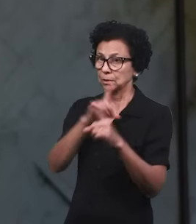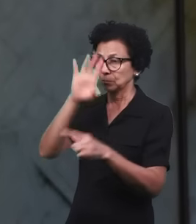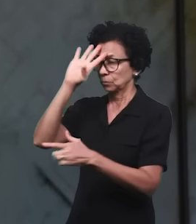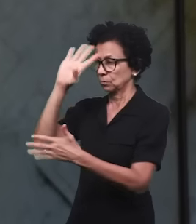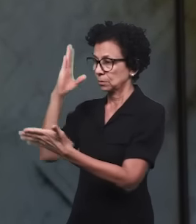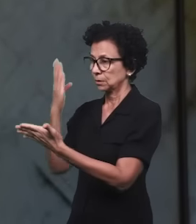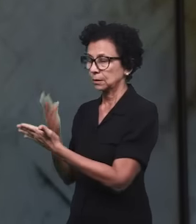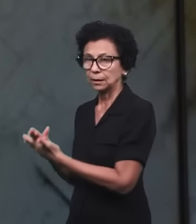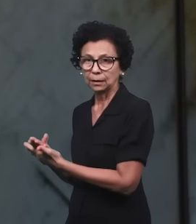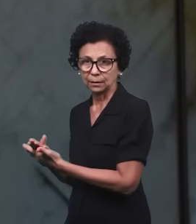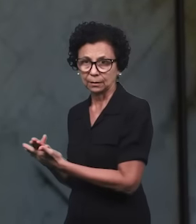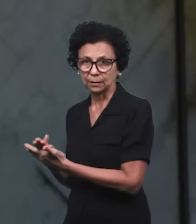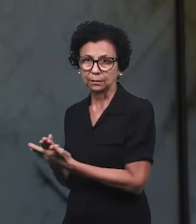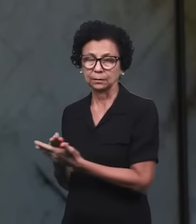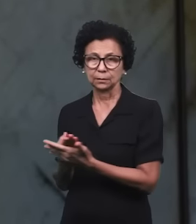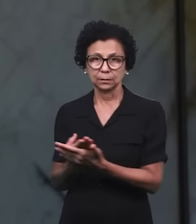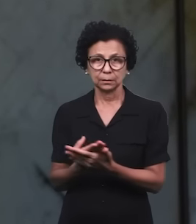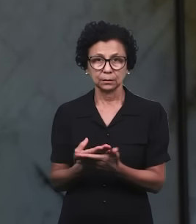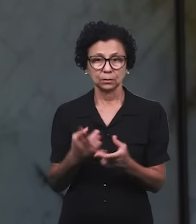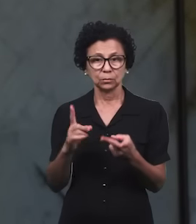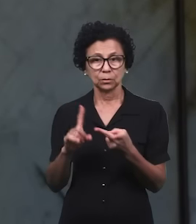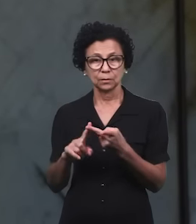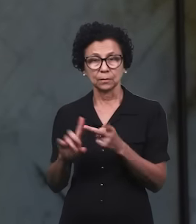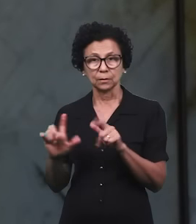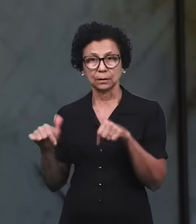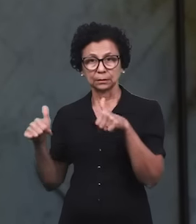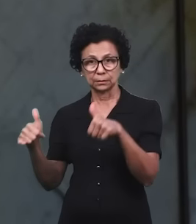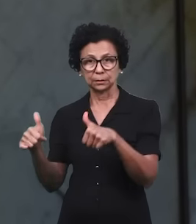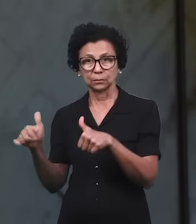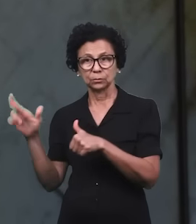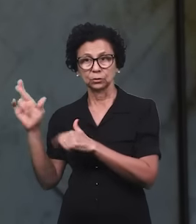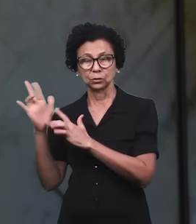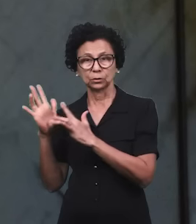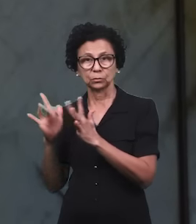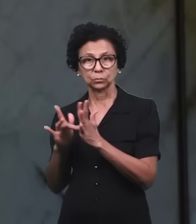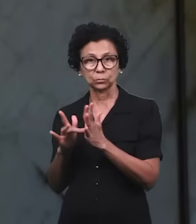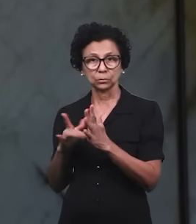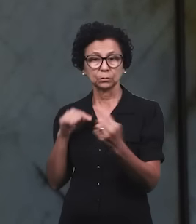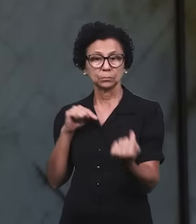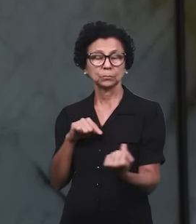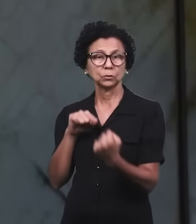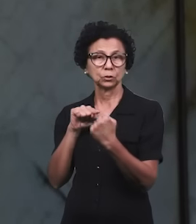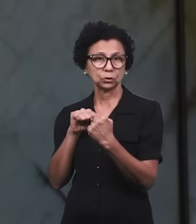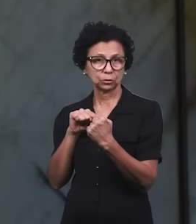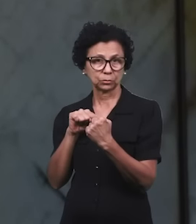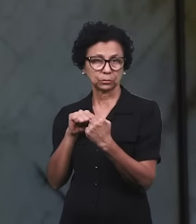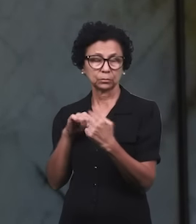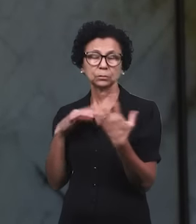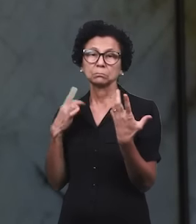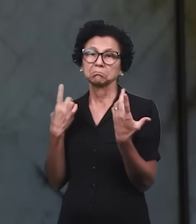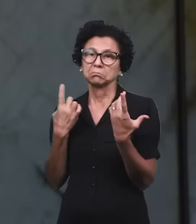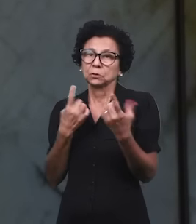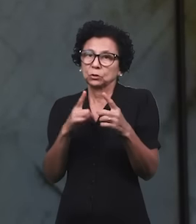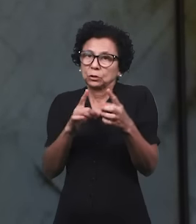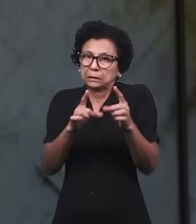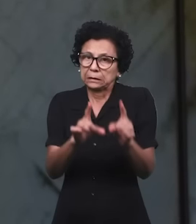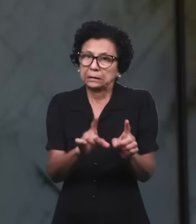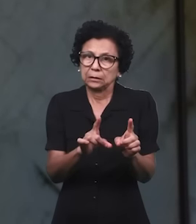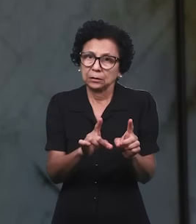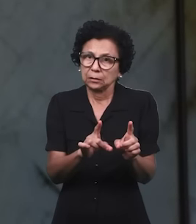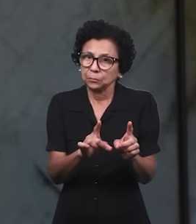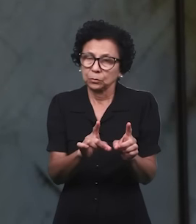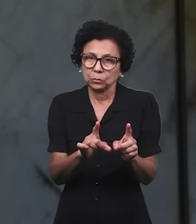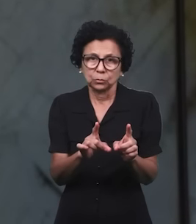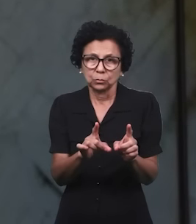aqui a operação do Senhor e o seu objetivo. Os seus discípulos, então, não